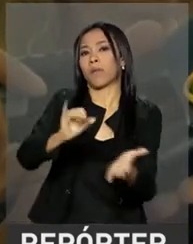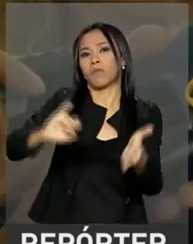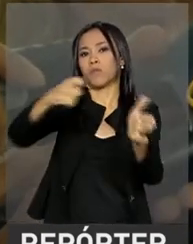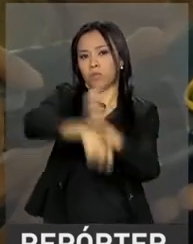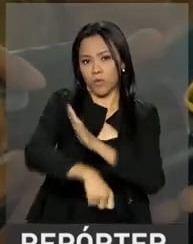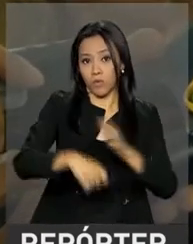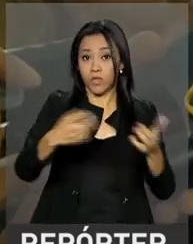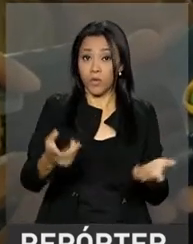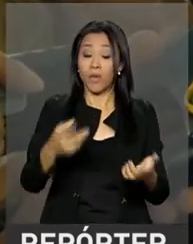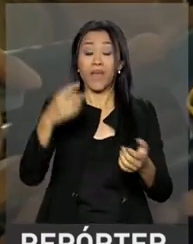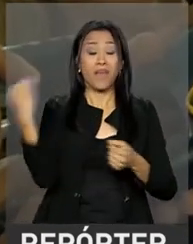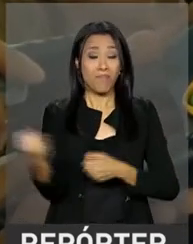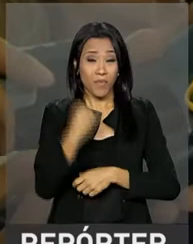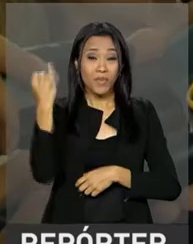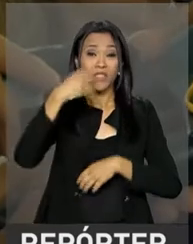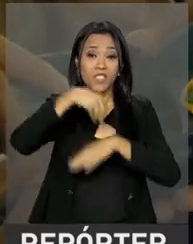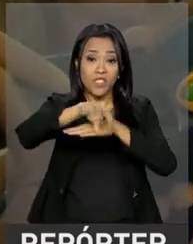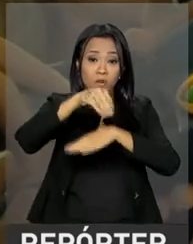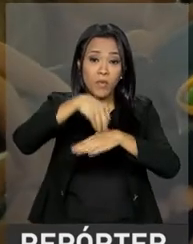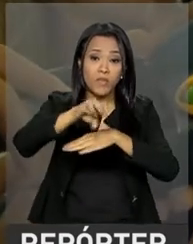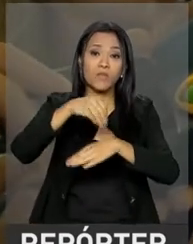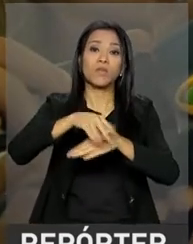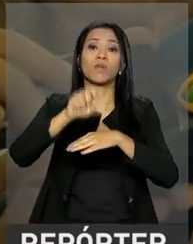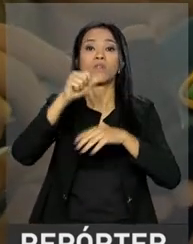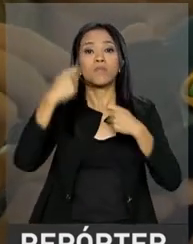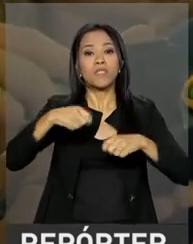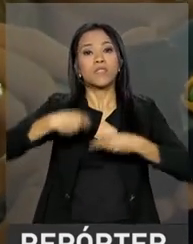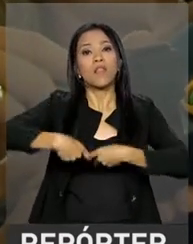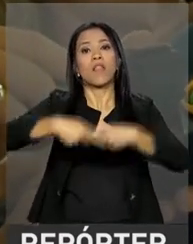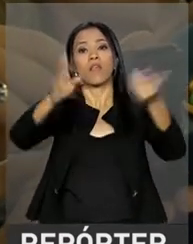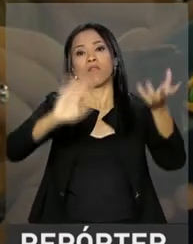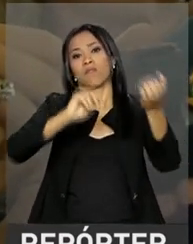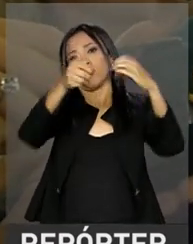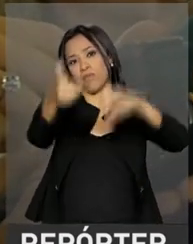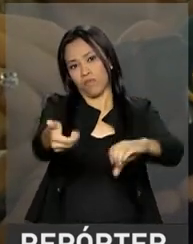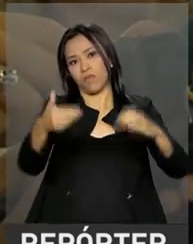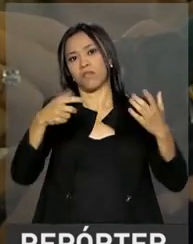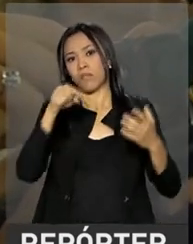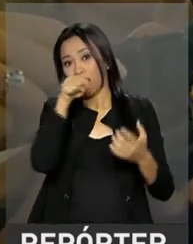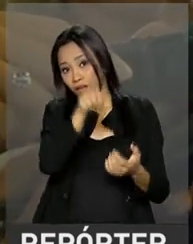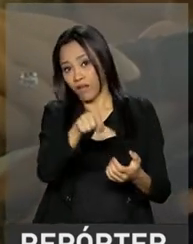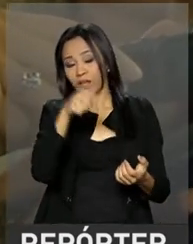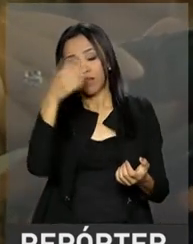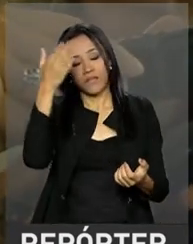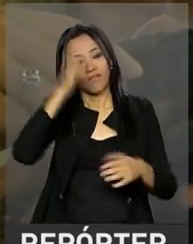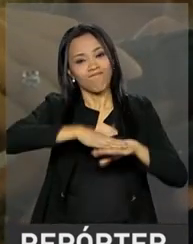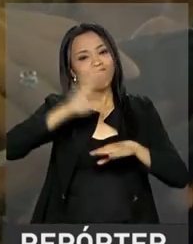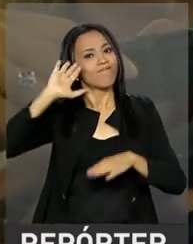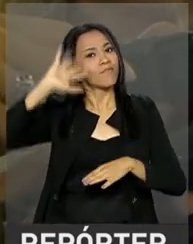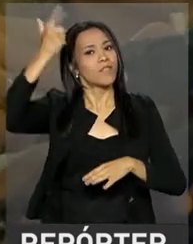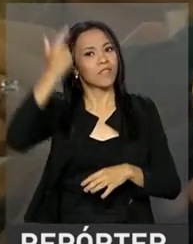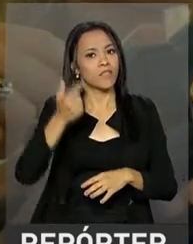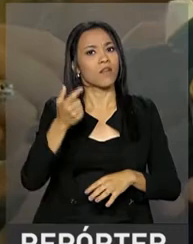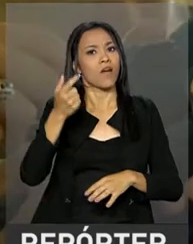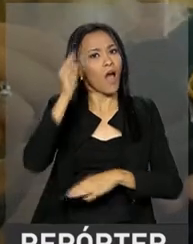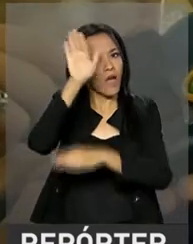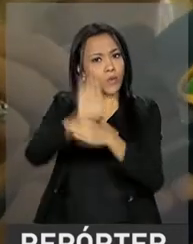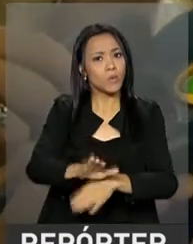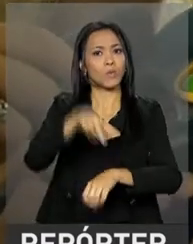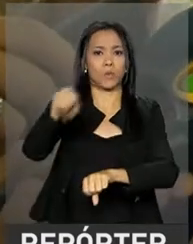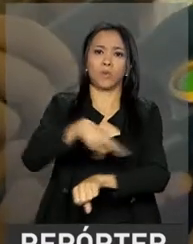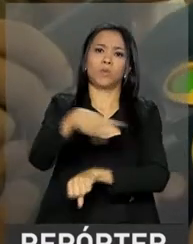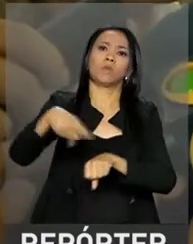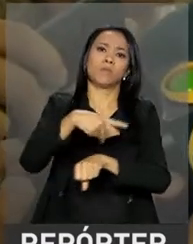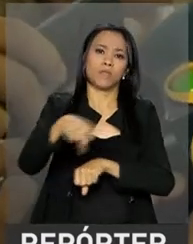que todas as informações sejam levadas ao Congresso para que, de fato, a decisão atenda aos interesses do país,